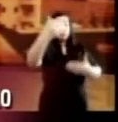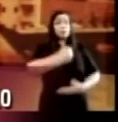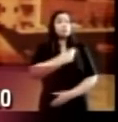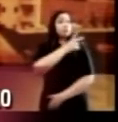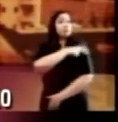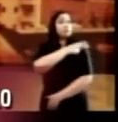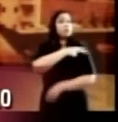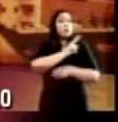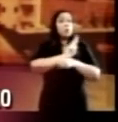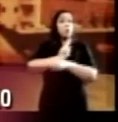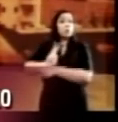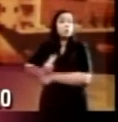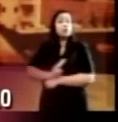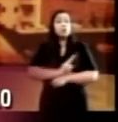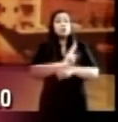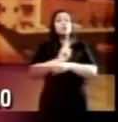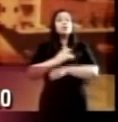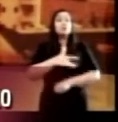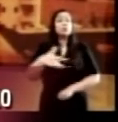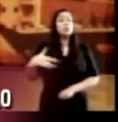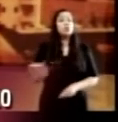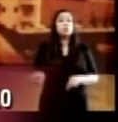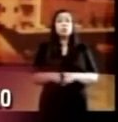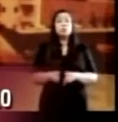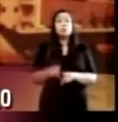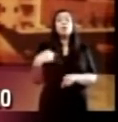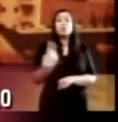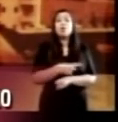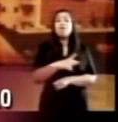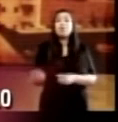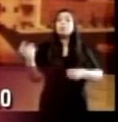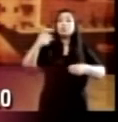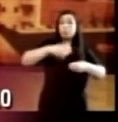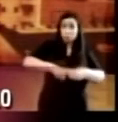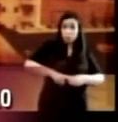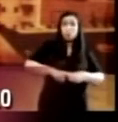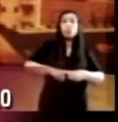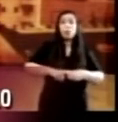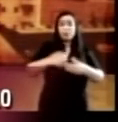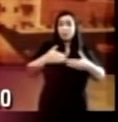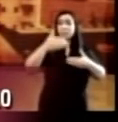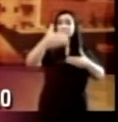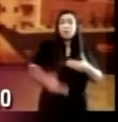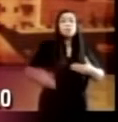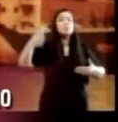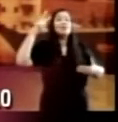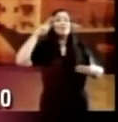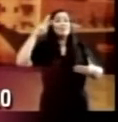da gerente da Vigilância Sanitária, e nós estaremos de volta na